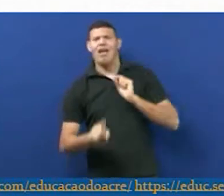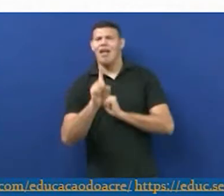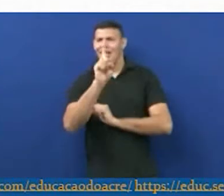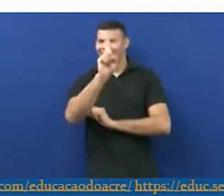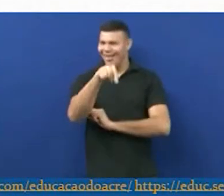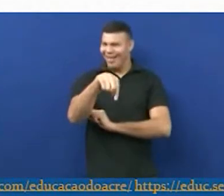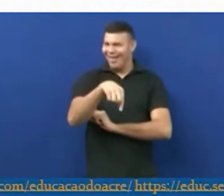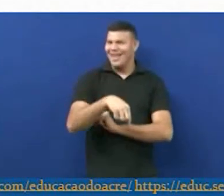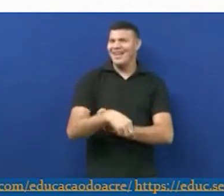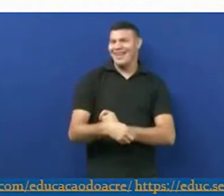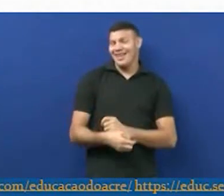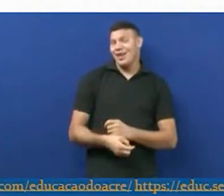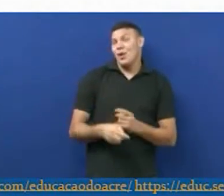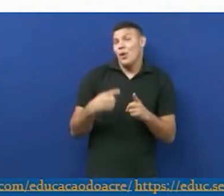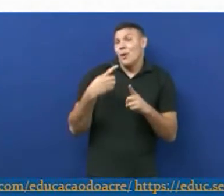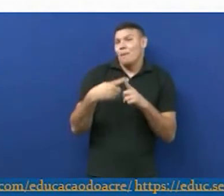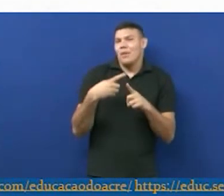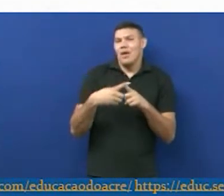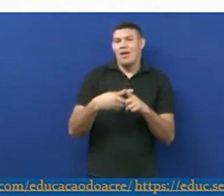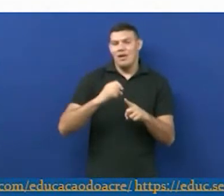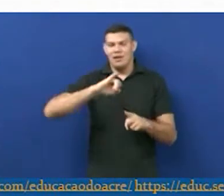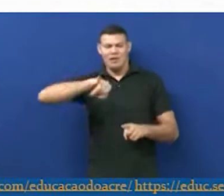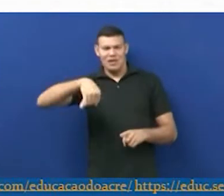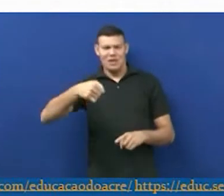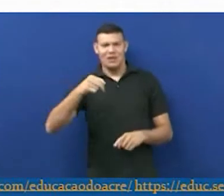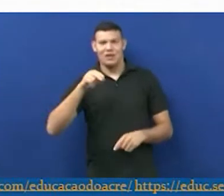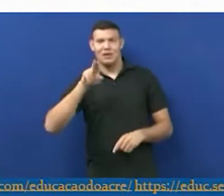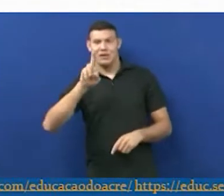Sistema Solar é o planeta Júpiter.